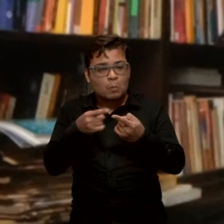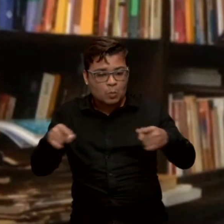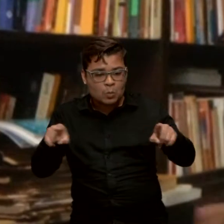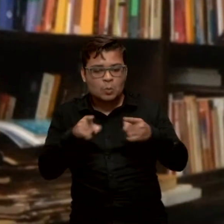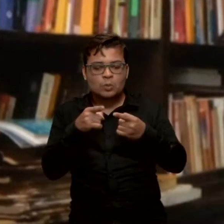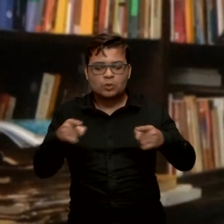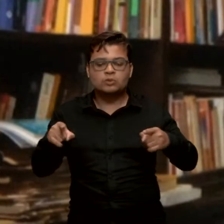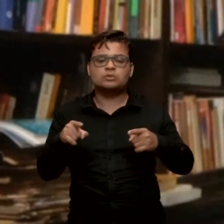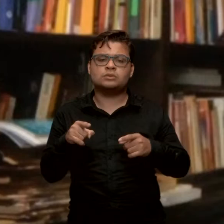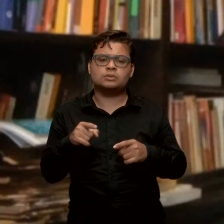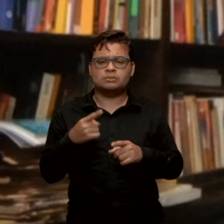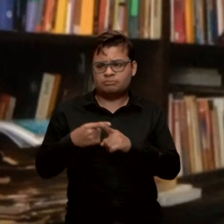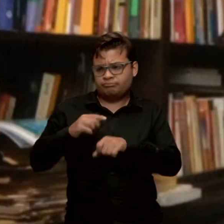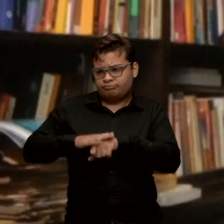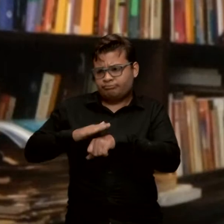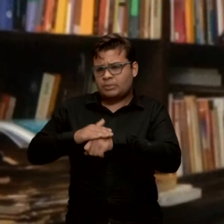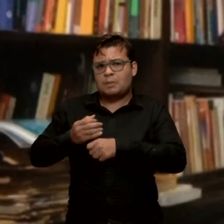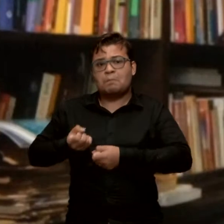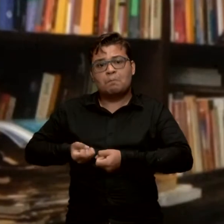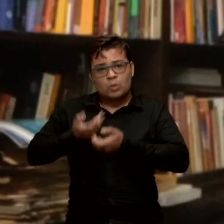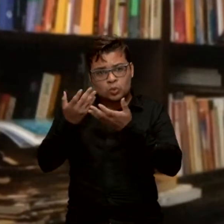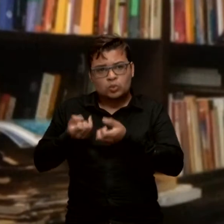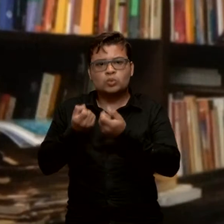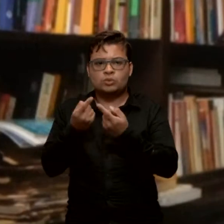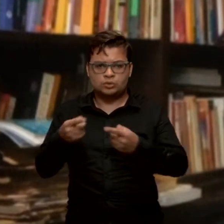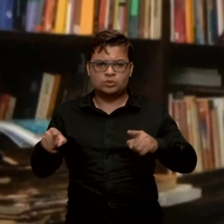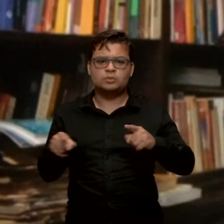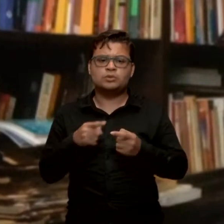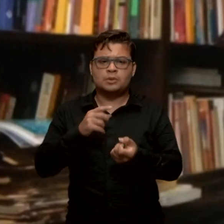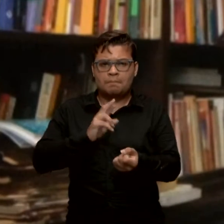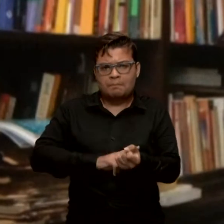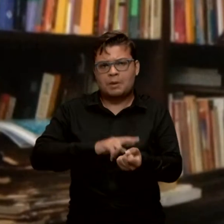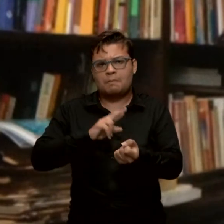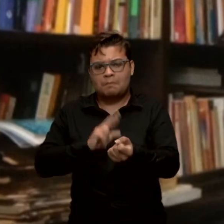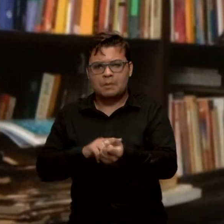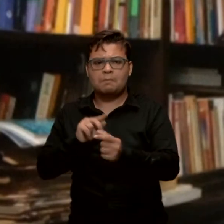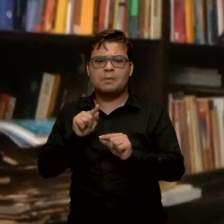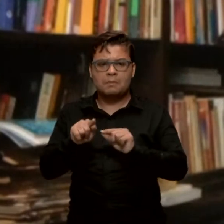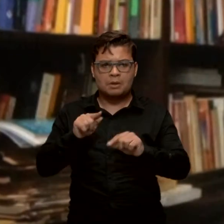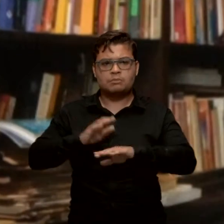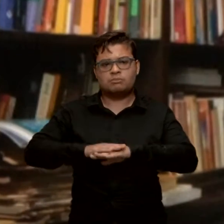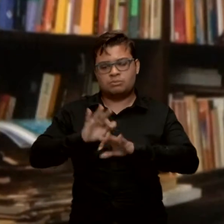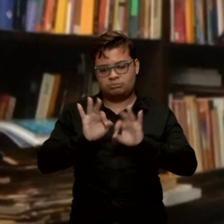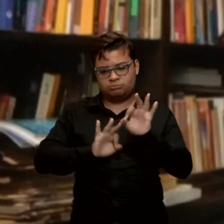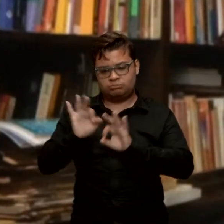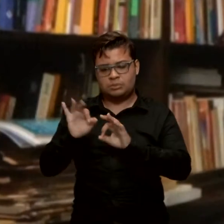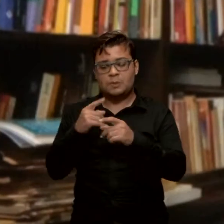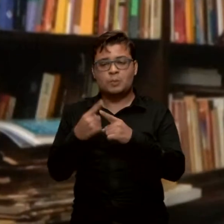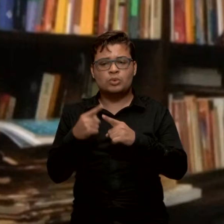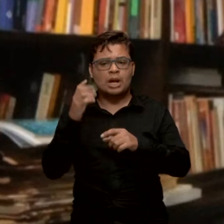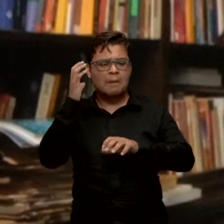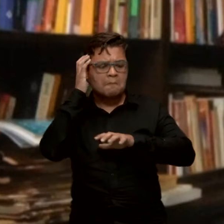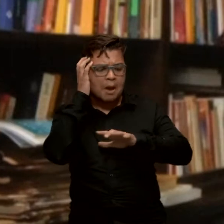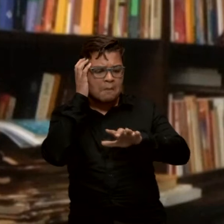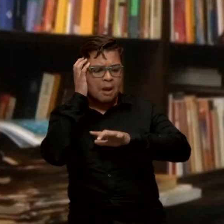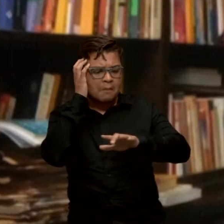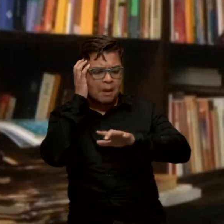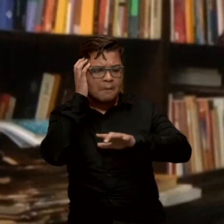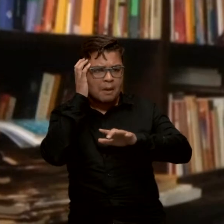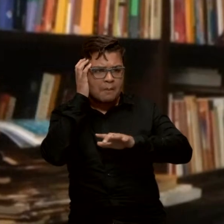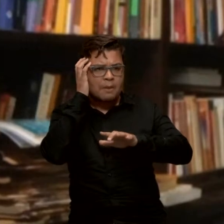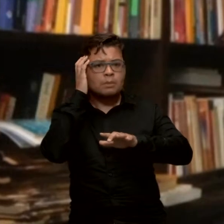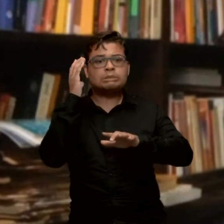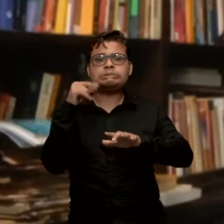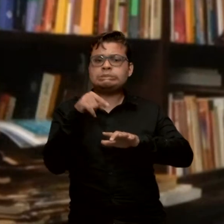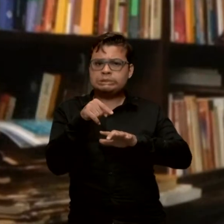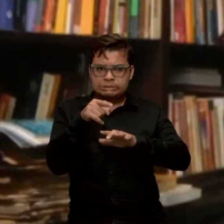eram produtores, mas até porque o acesso aos equipamentos de DJ, a uma formação de DJ, era algo, assim,